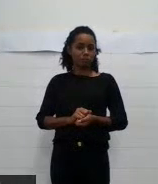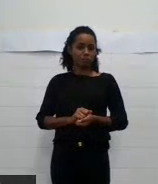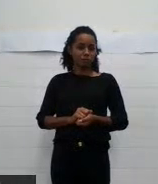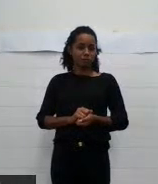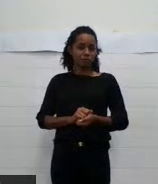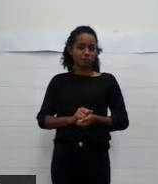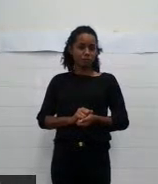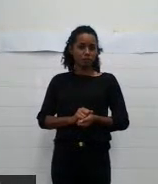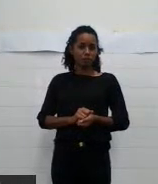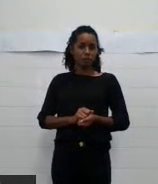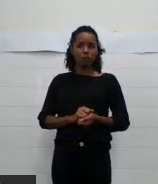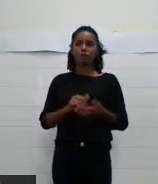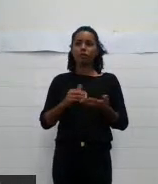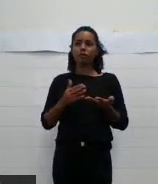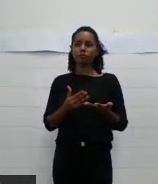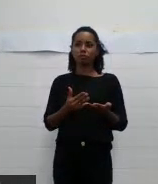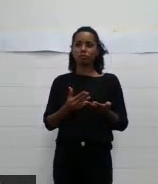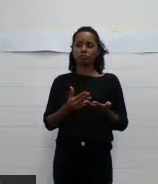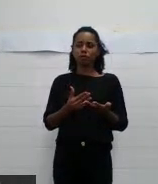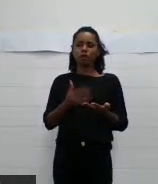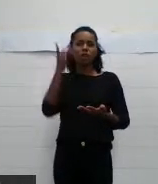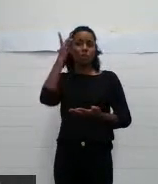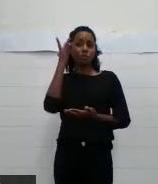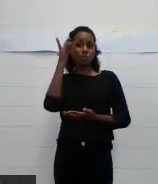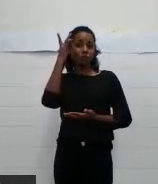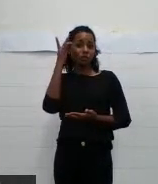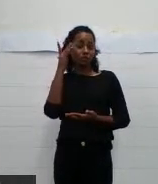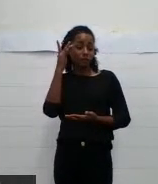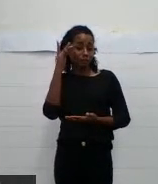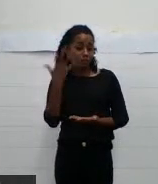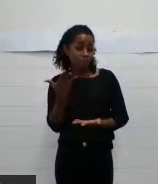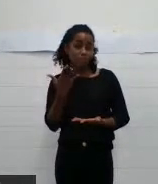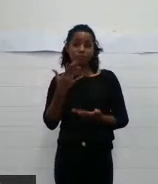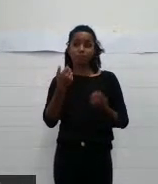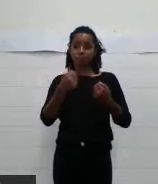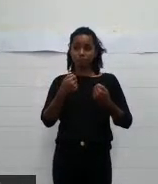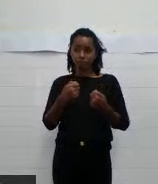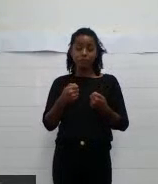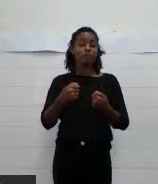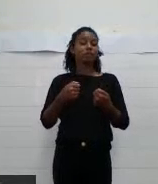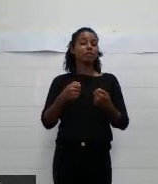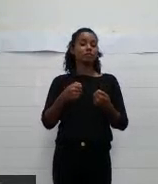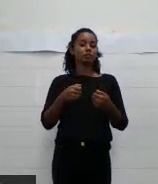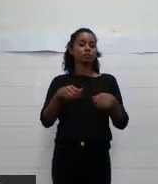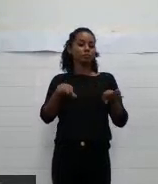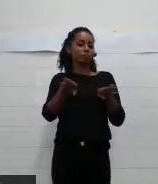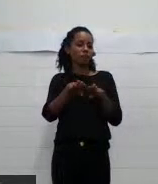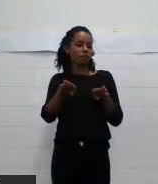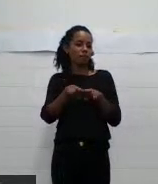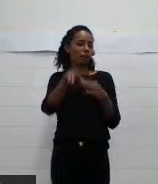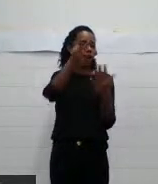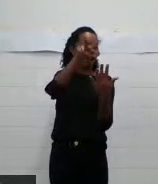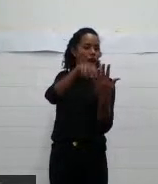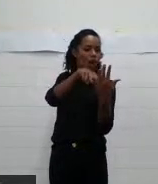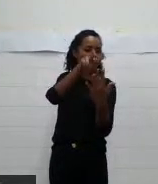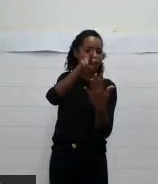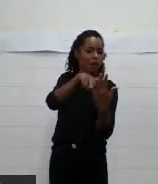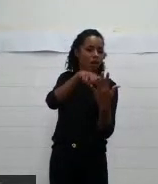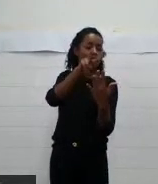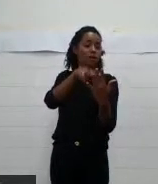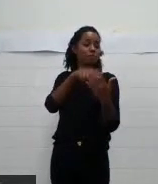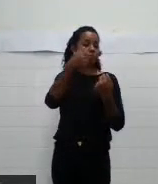conhecida e problematizada. Mas eu acho também que nós precisamos, inclusive, ler muito mais